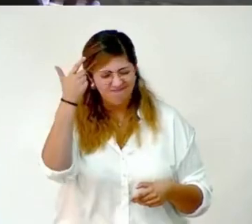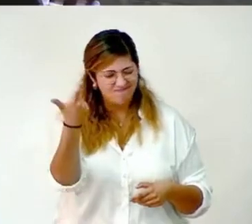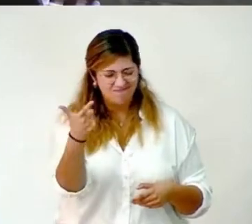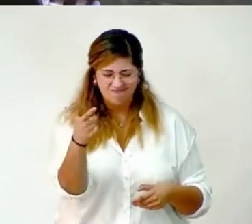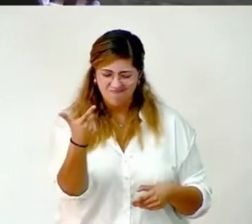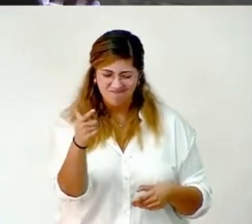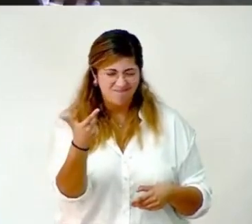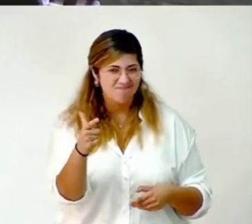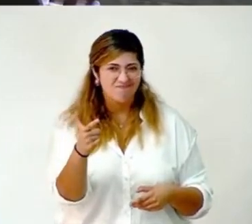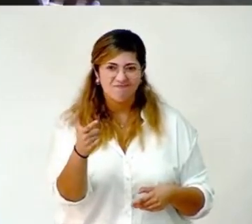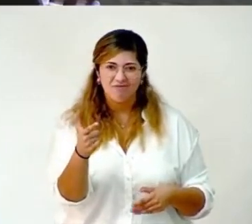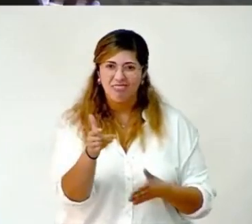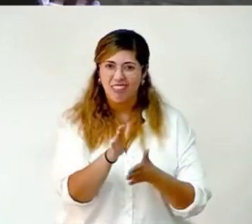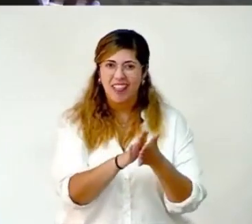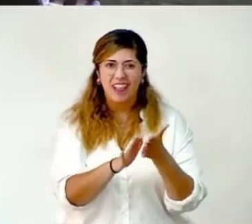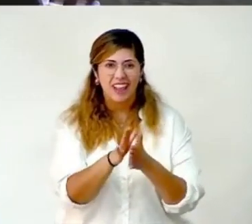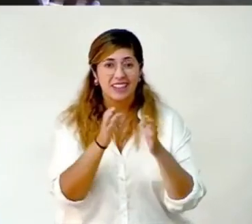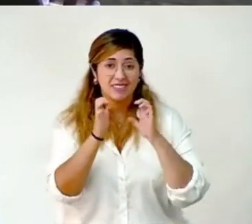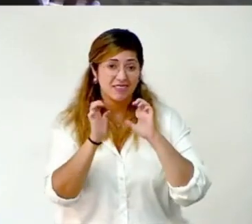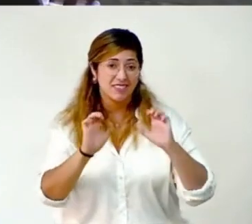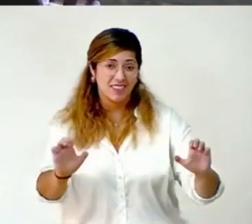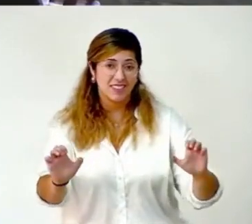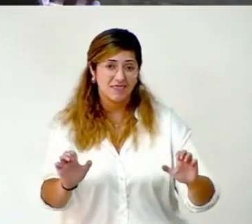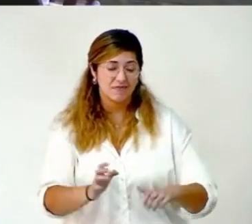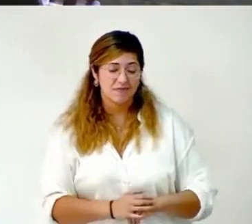Absolutamente. Não entendeu.